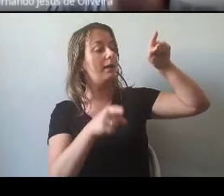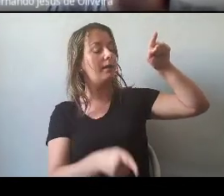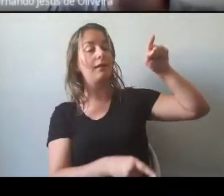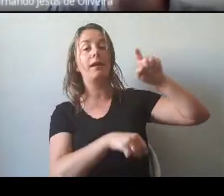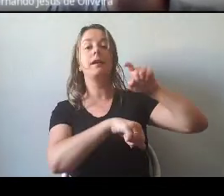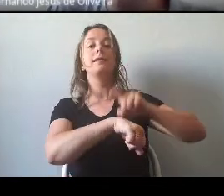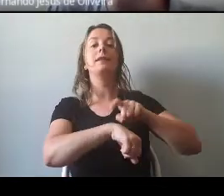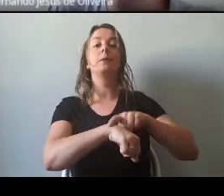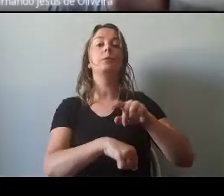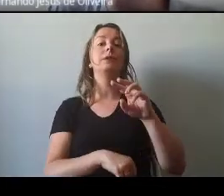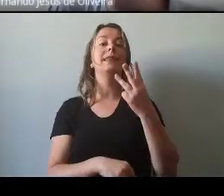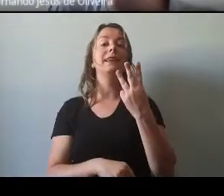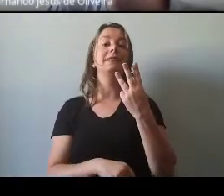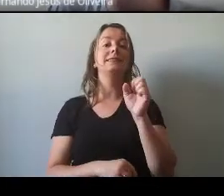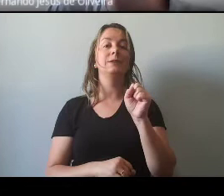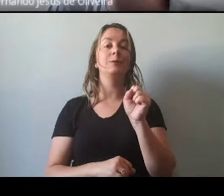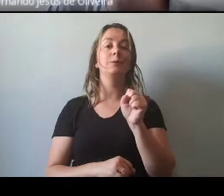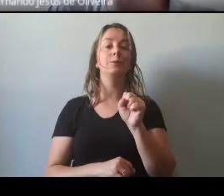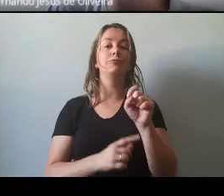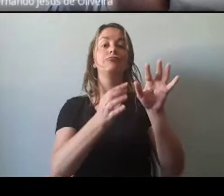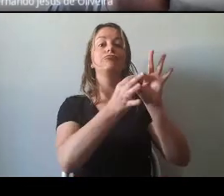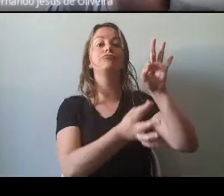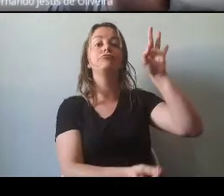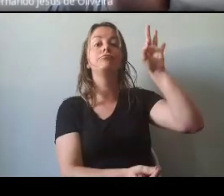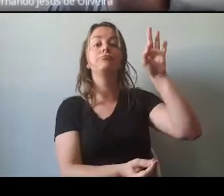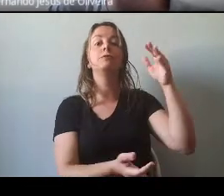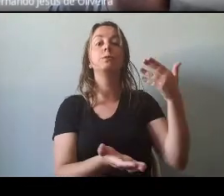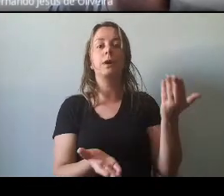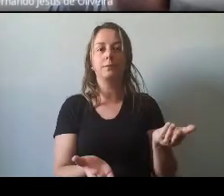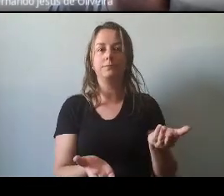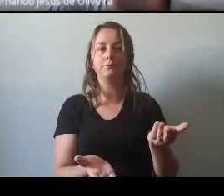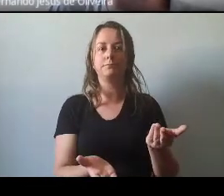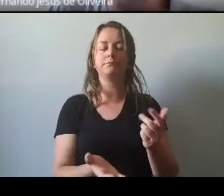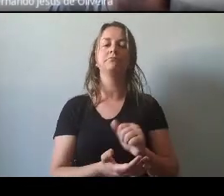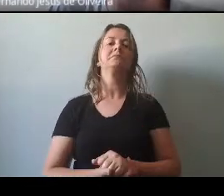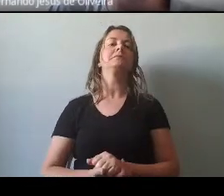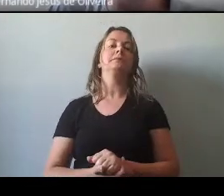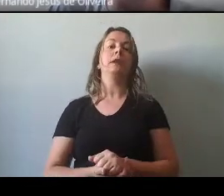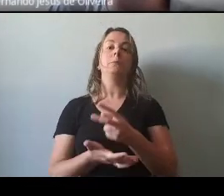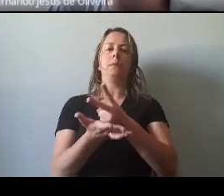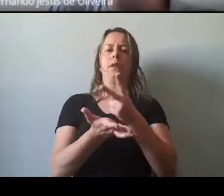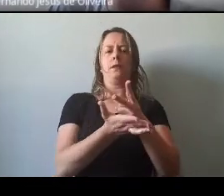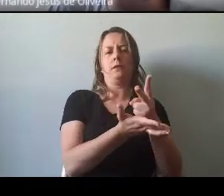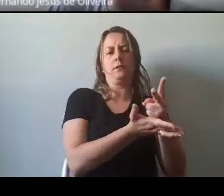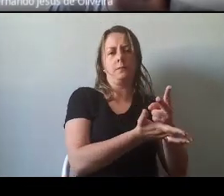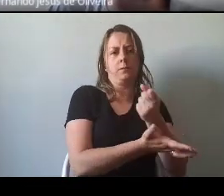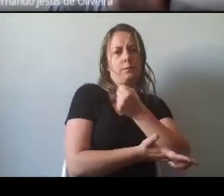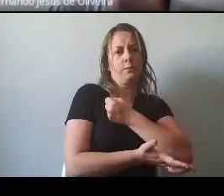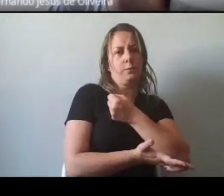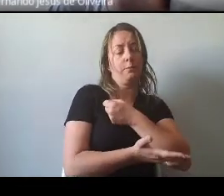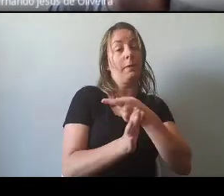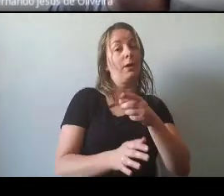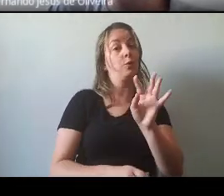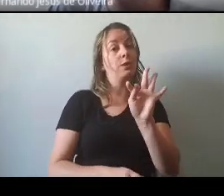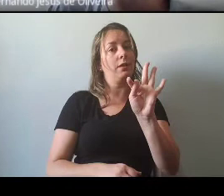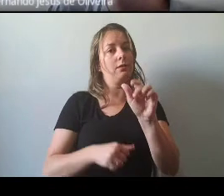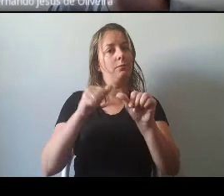queda. Então, para t igual a 3 agora, vamos lá. Velocidade inicial continua sendo 0, aceleração é